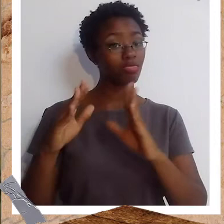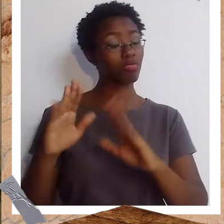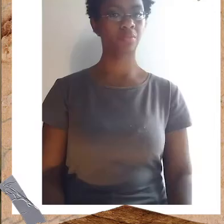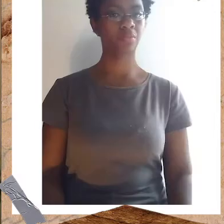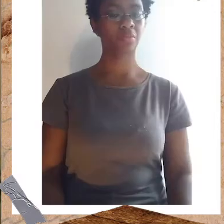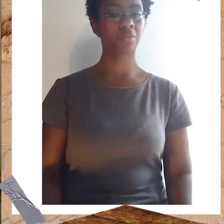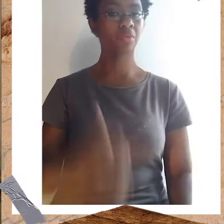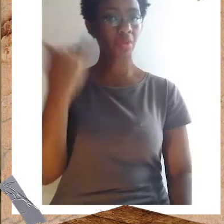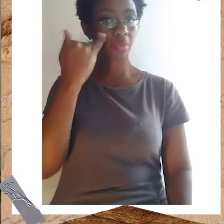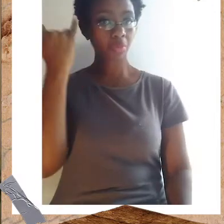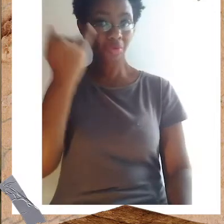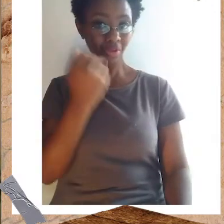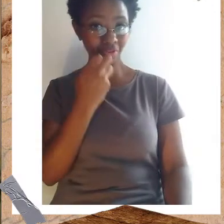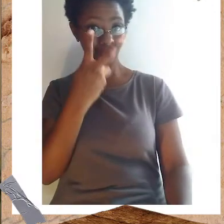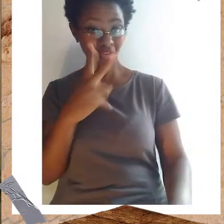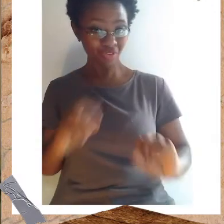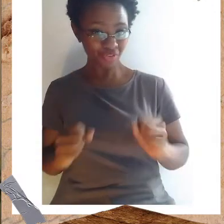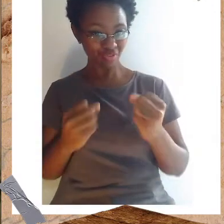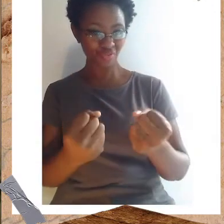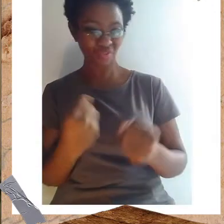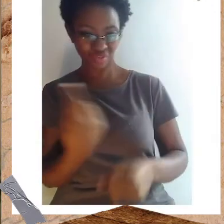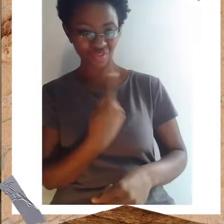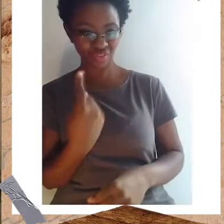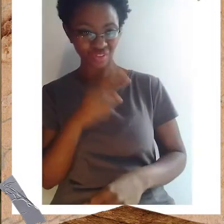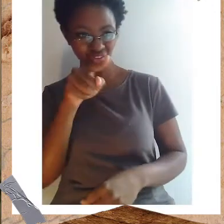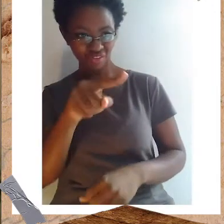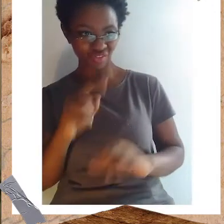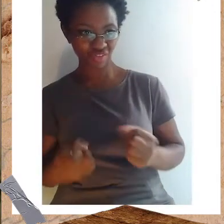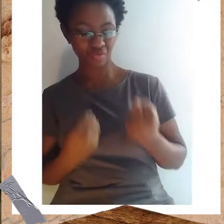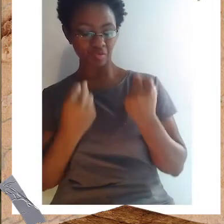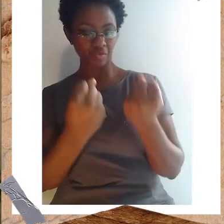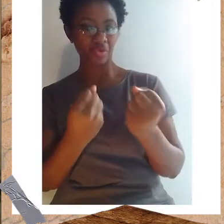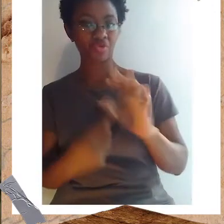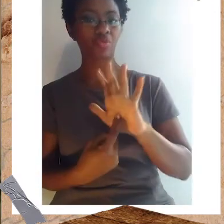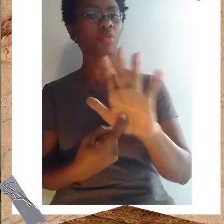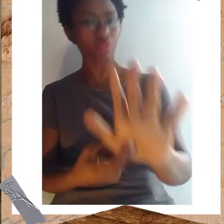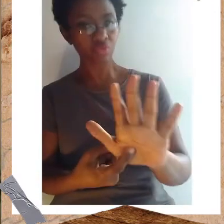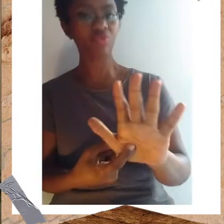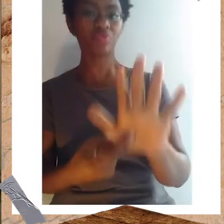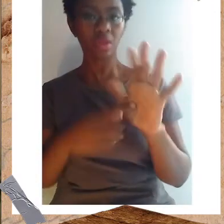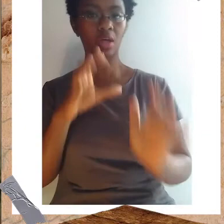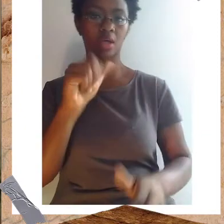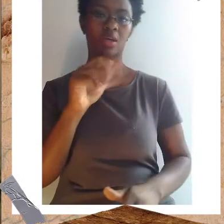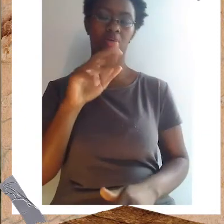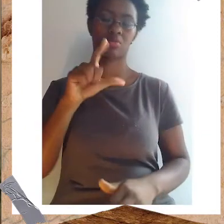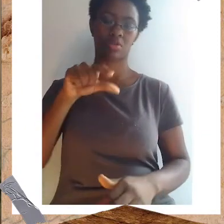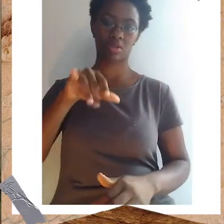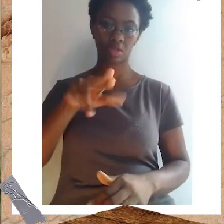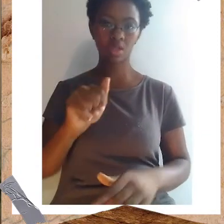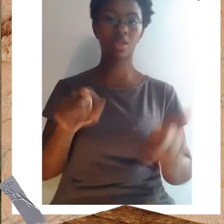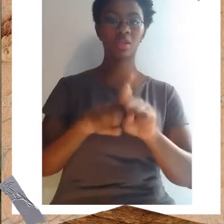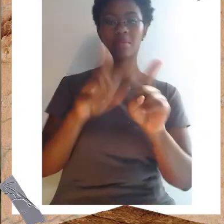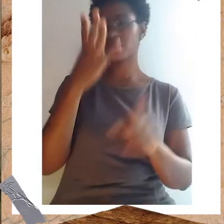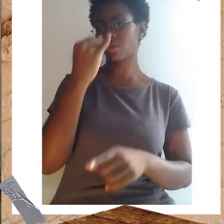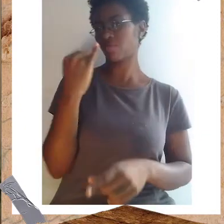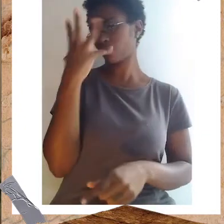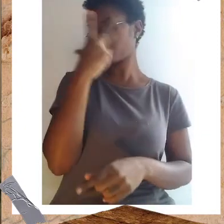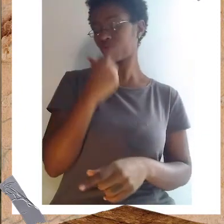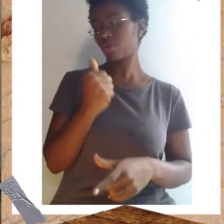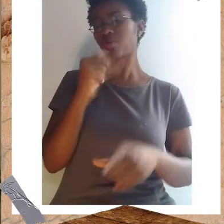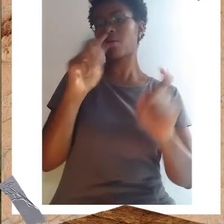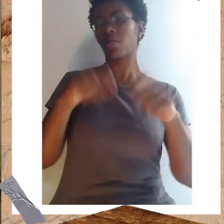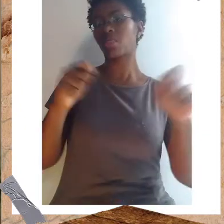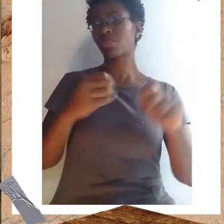né? Então, é um pouco esse o nosso esforço. Essa fotografia que você traz é muito bonita, porque nos dá a possibilidade de